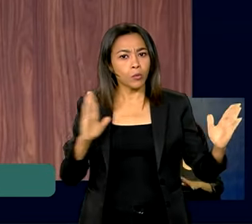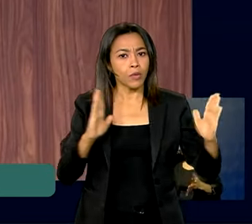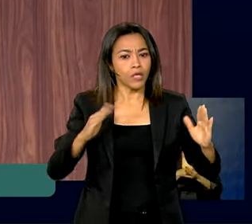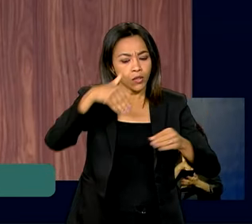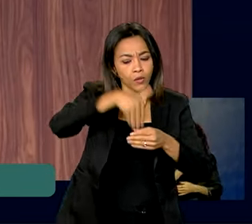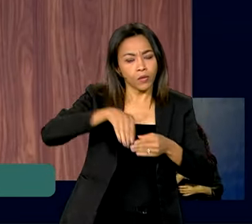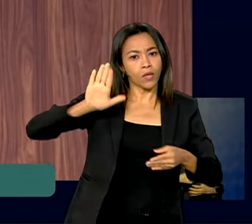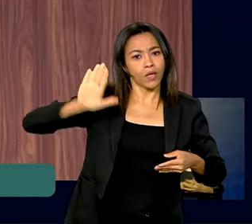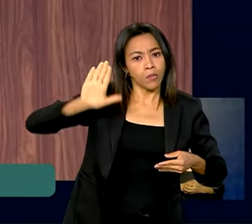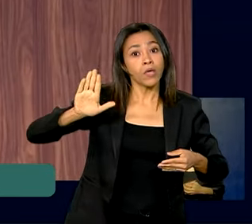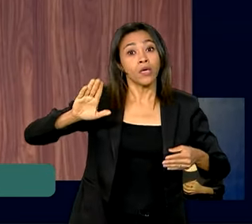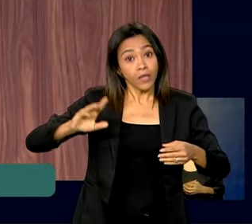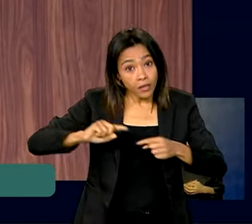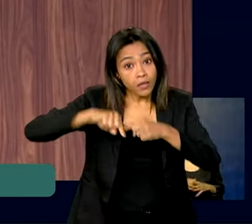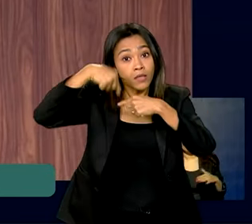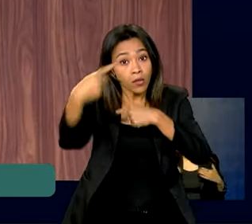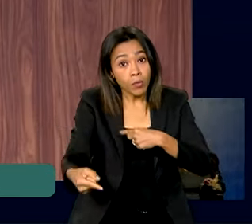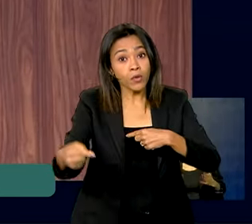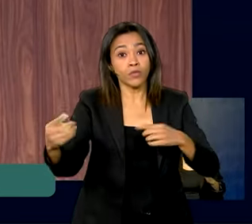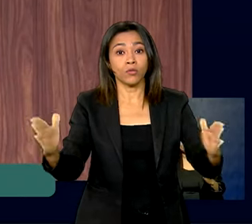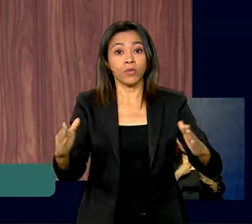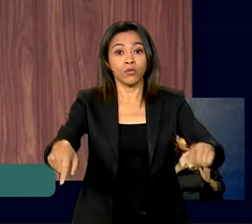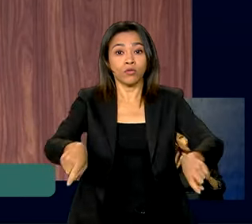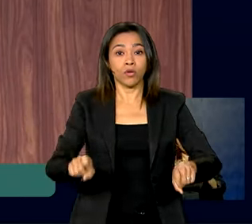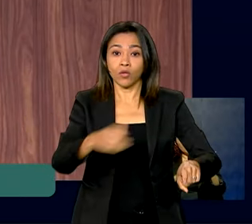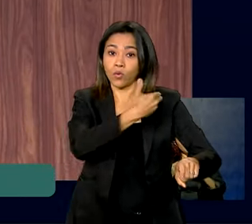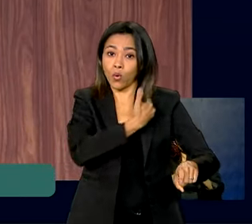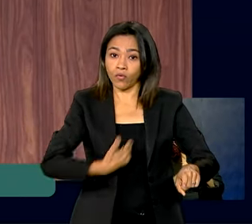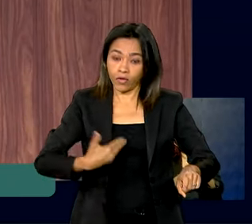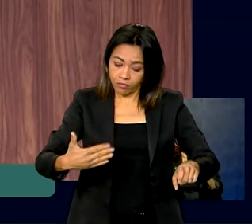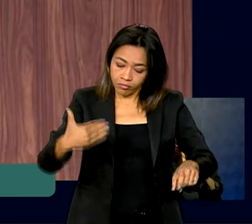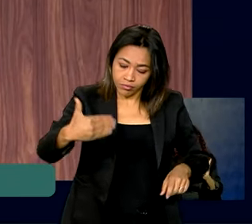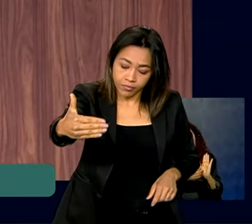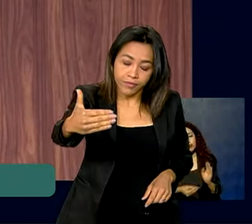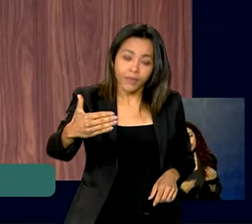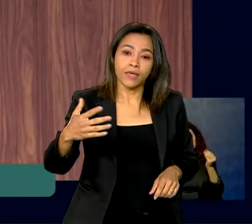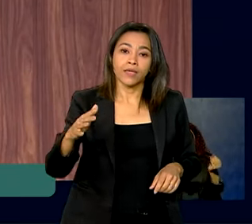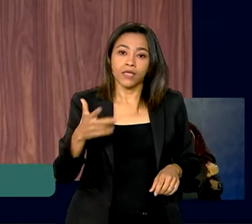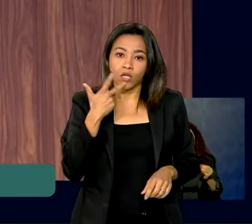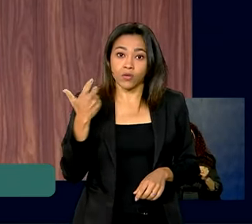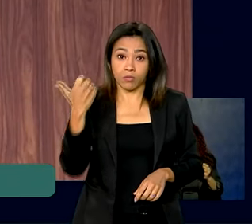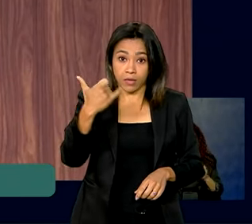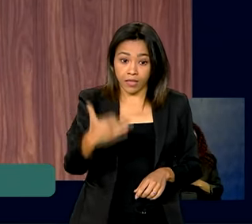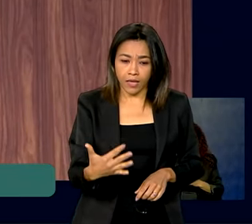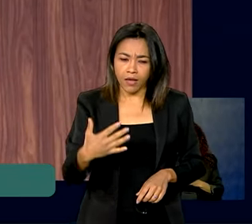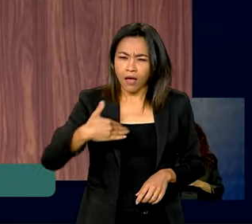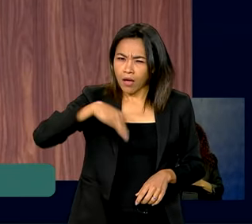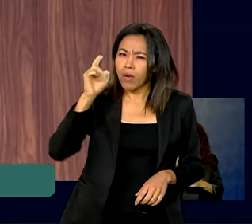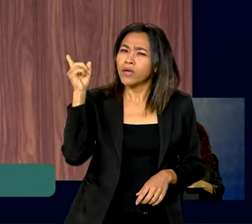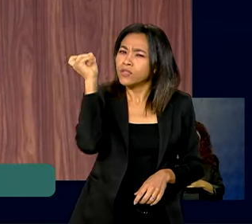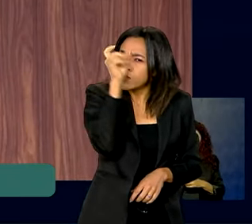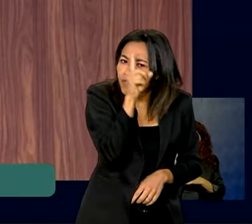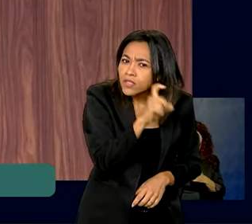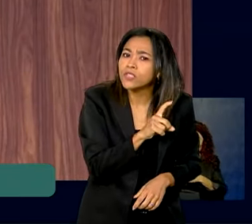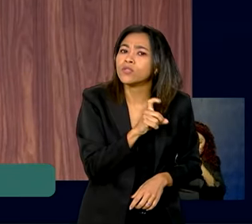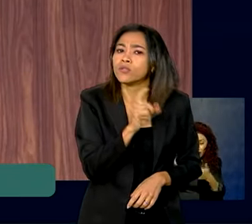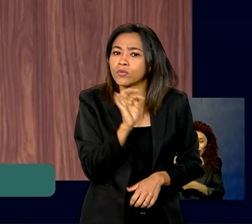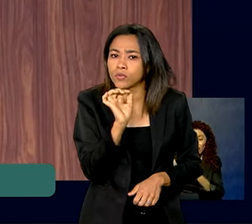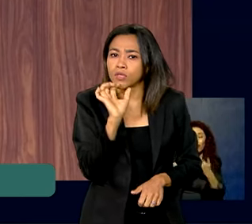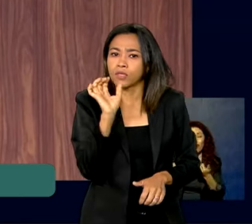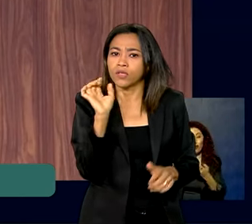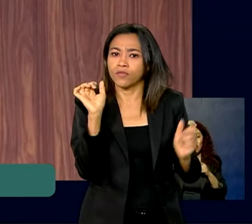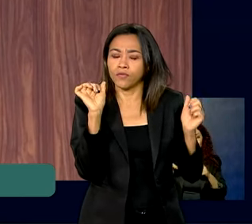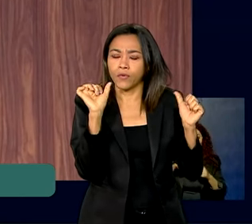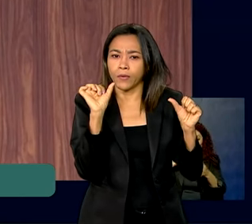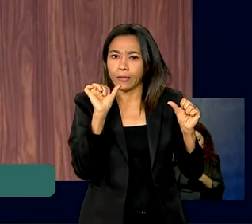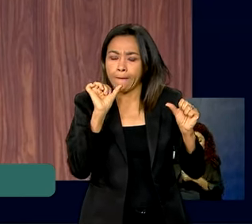E durante o governo ão entregues e eu dizia depois da reforma do a mais difícil reforma para ser feita do ponto